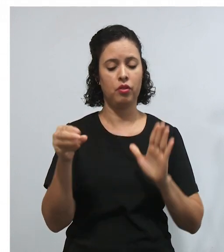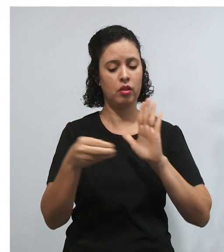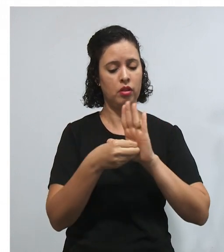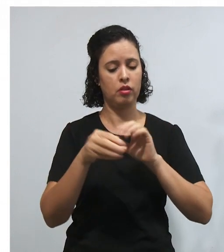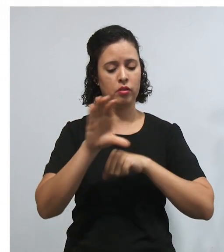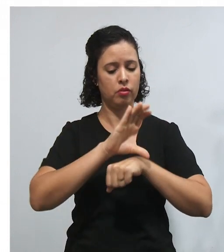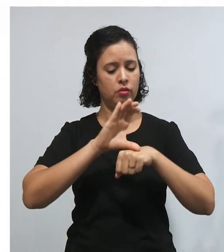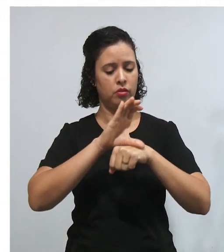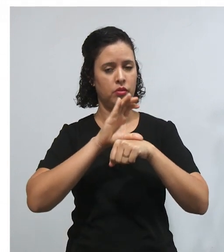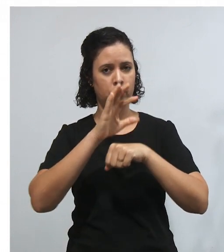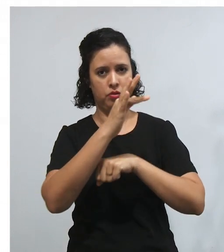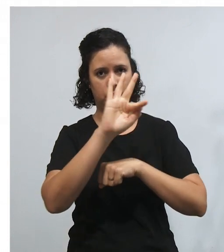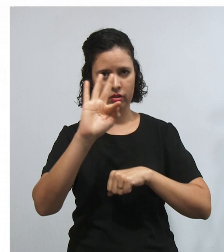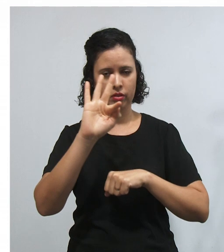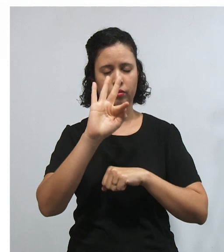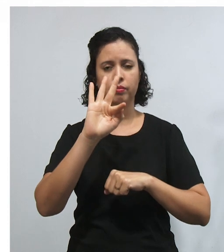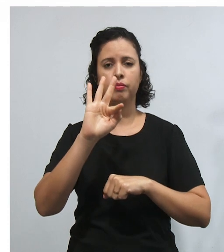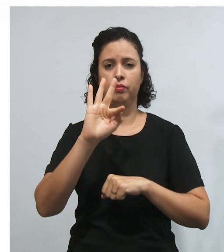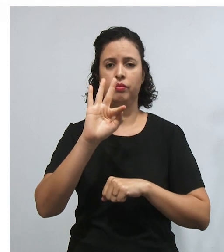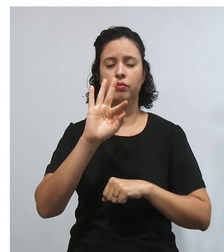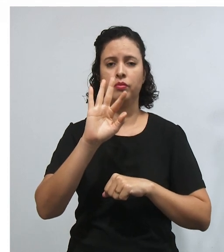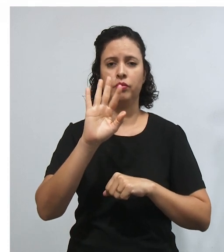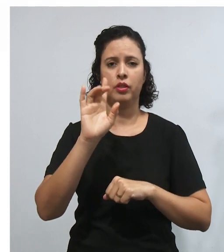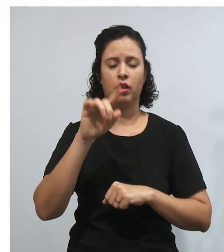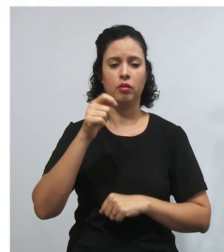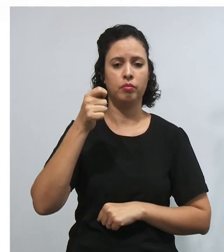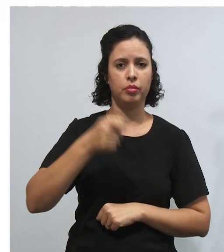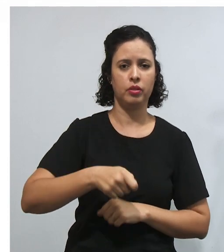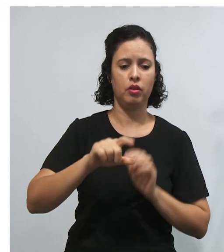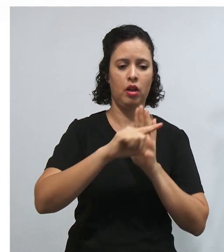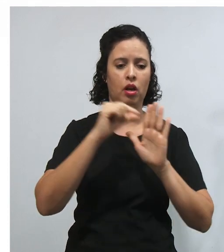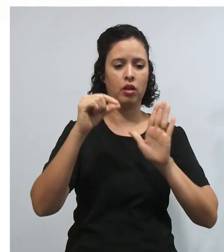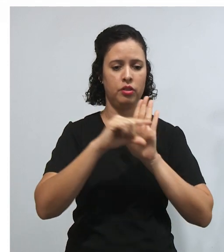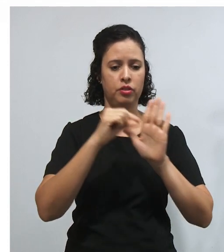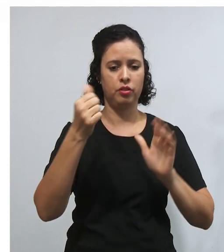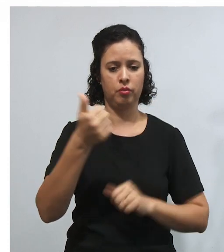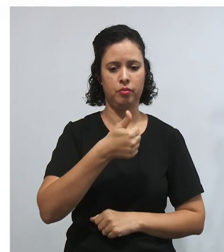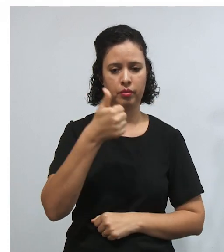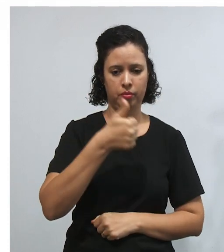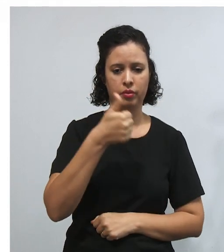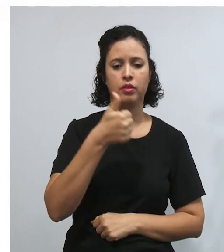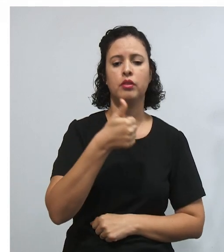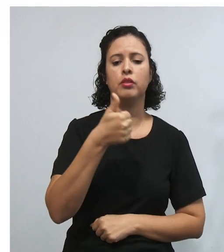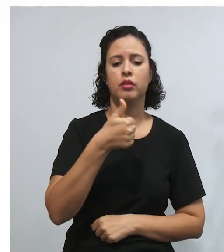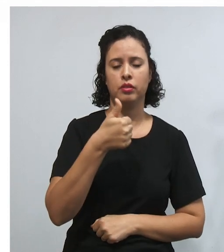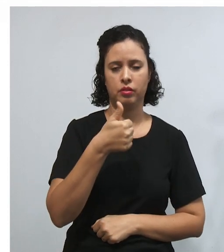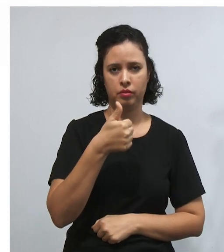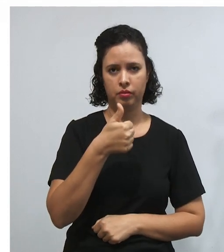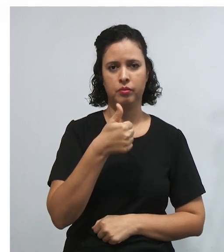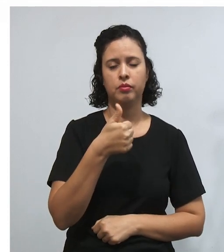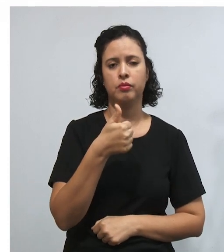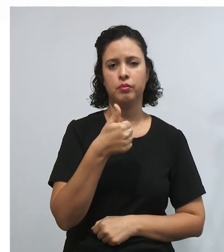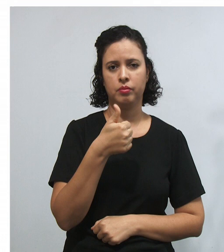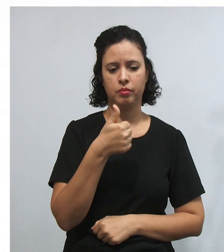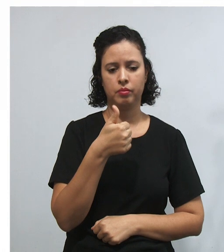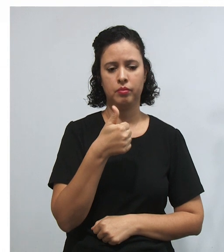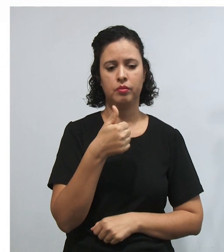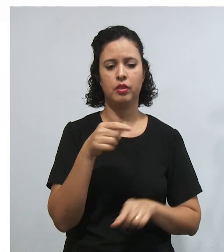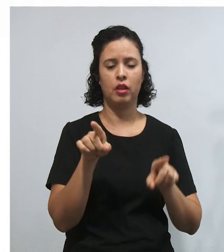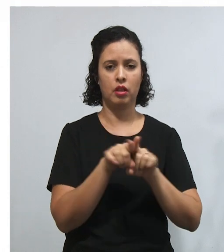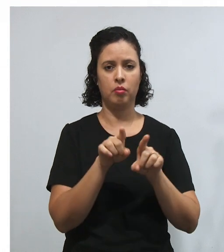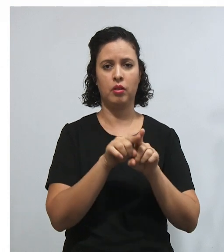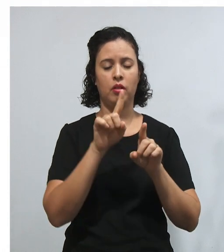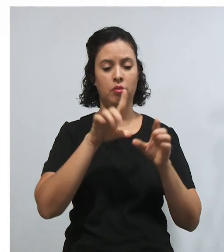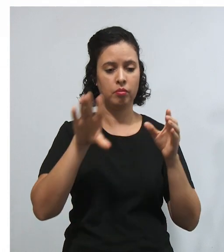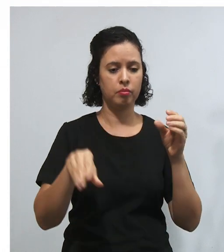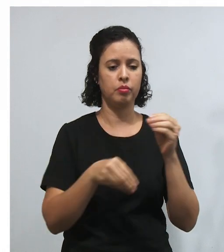Constituição Federal, tá? Proclamado em seu artigo 1º, também, né? E ratificado